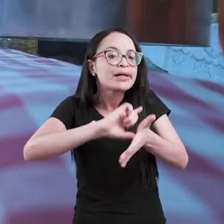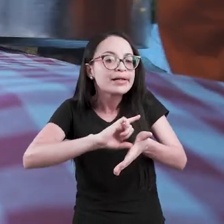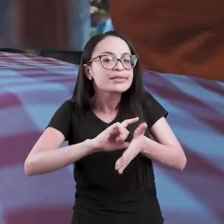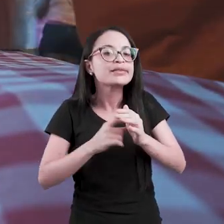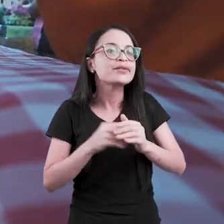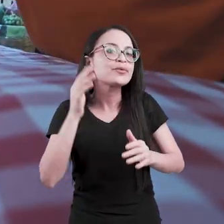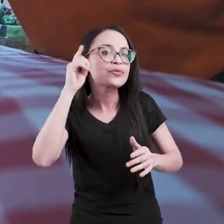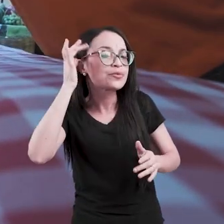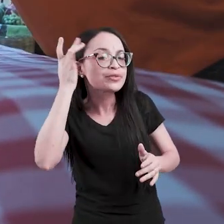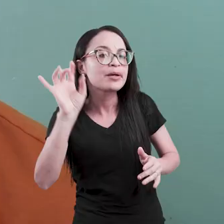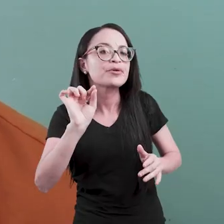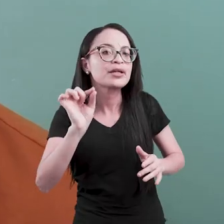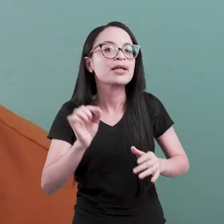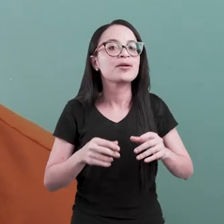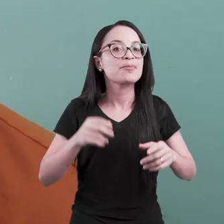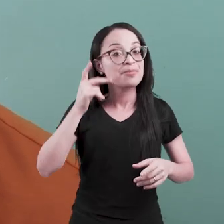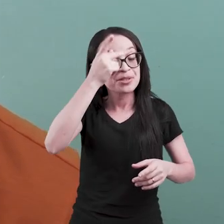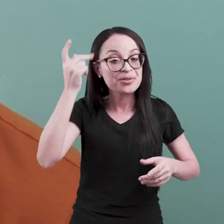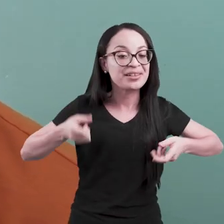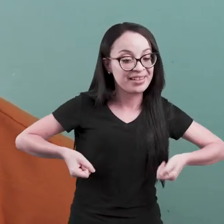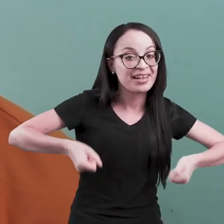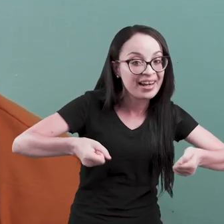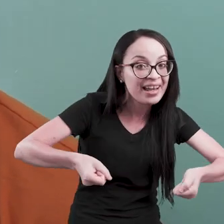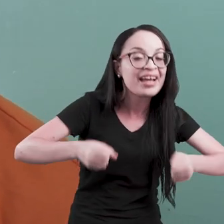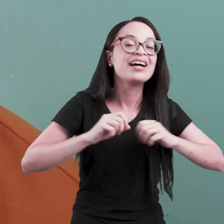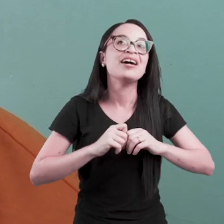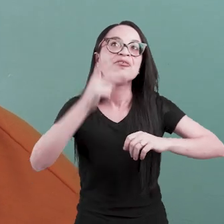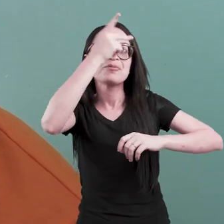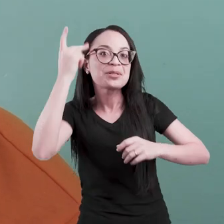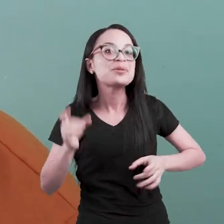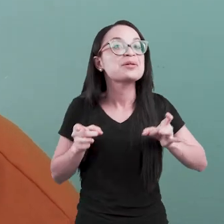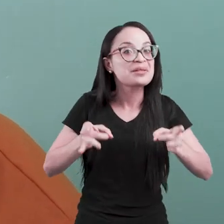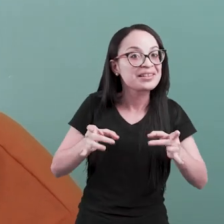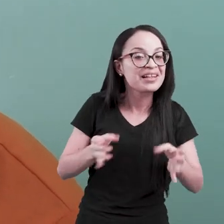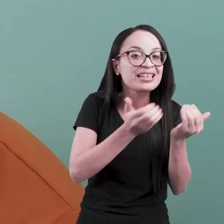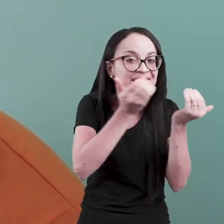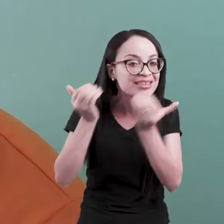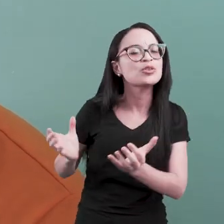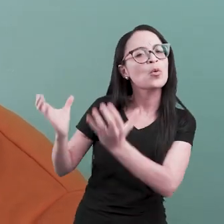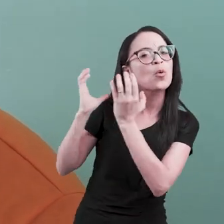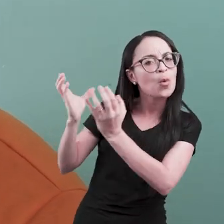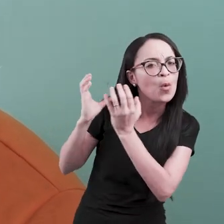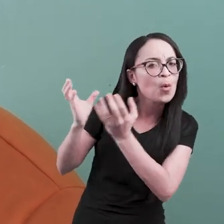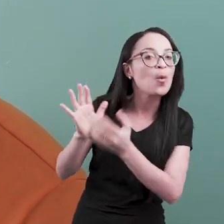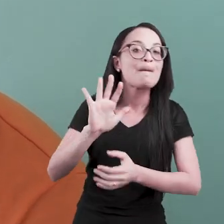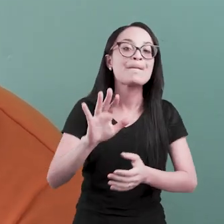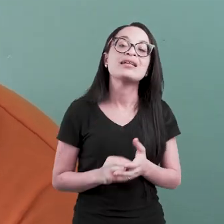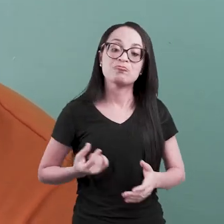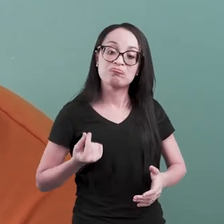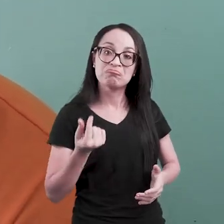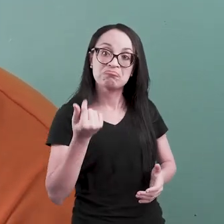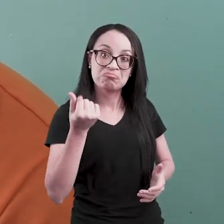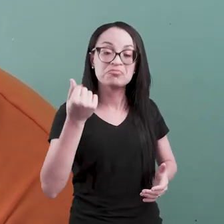né? Tem um rapaz que carrega, tem um rapaz do carro, né? É. Tem um rapaz que vende o milho, tem um rapaz que vende o coco. Você vê que movimenta a